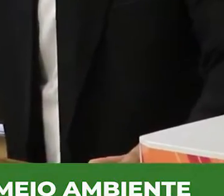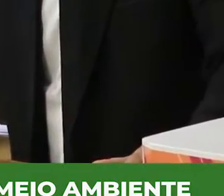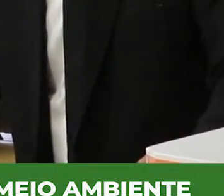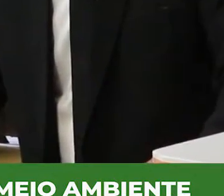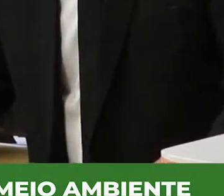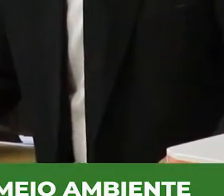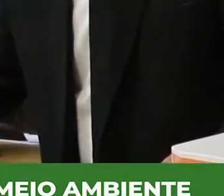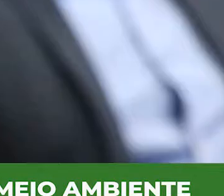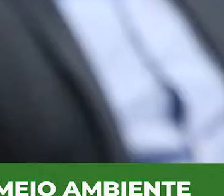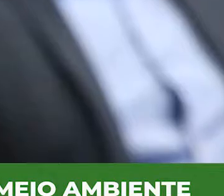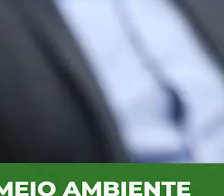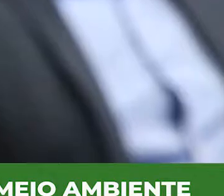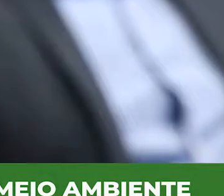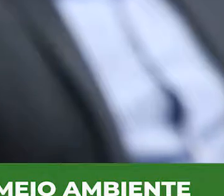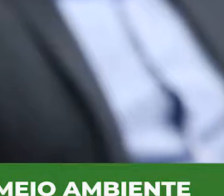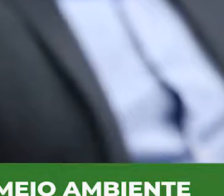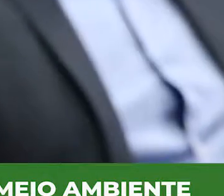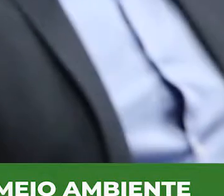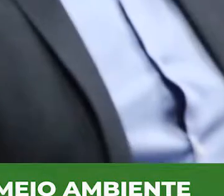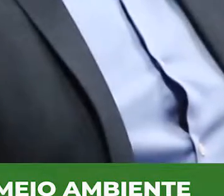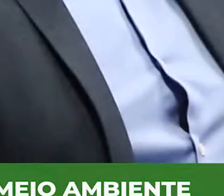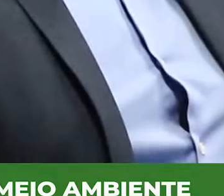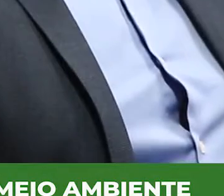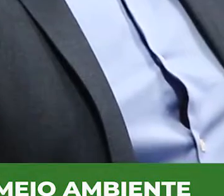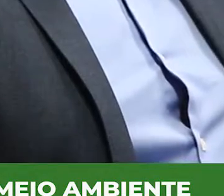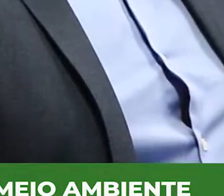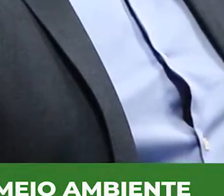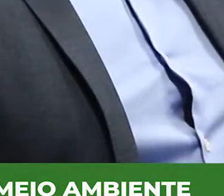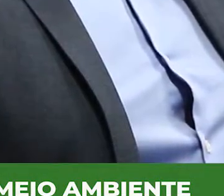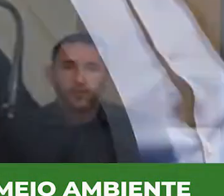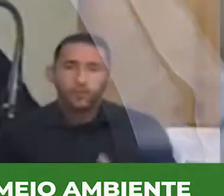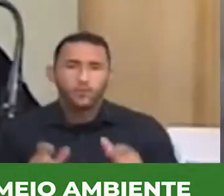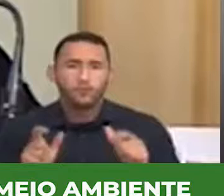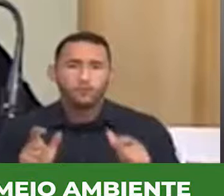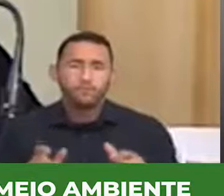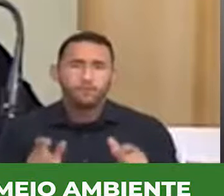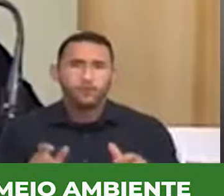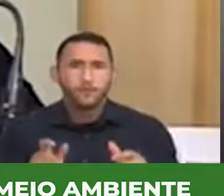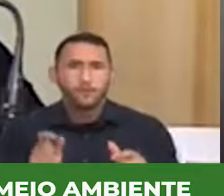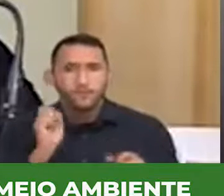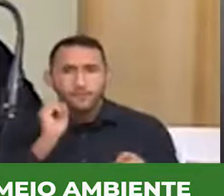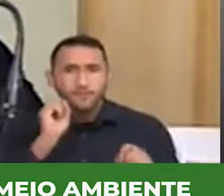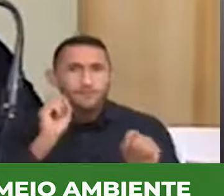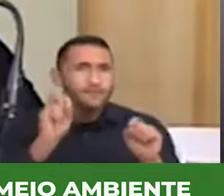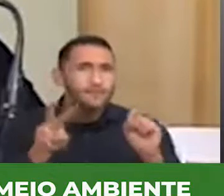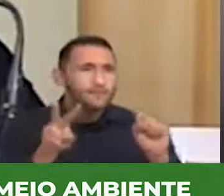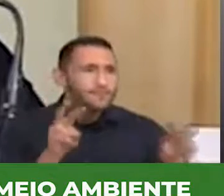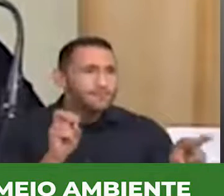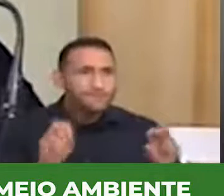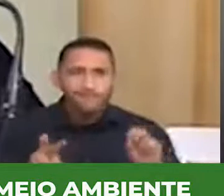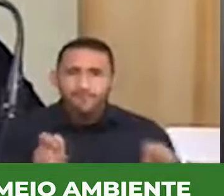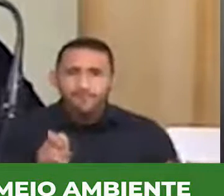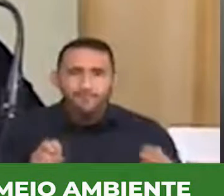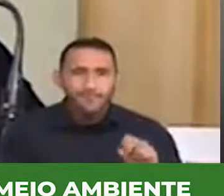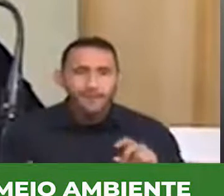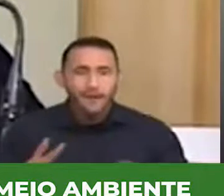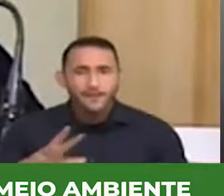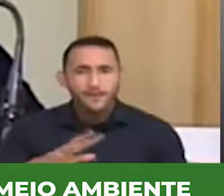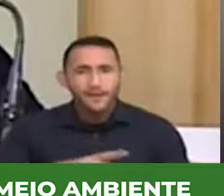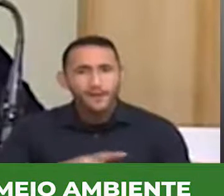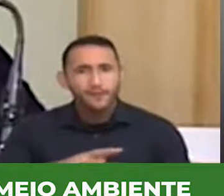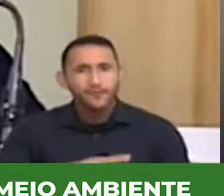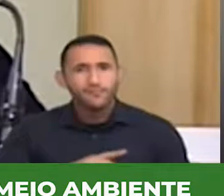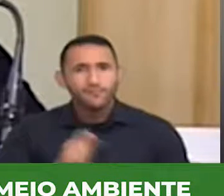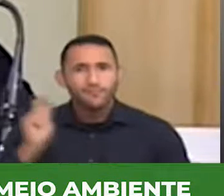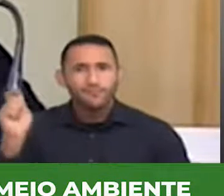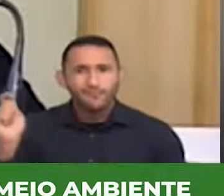de reconhecimento pelos serviços prestados pela Secretaria Municipal de Meio Ambiente da cidade vem mudando eu sei que tem que ter um